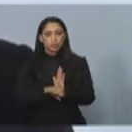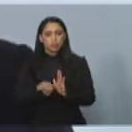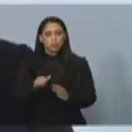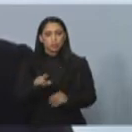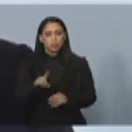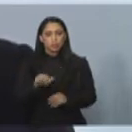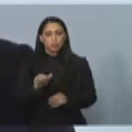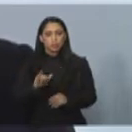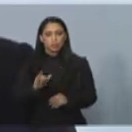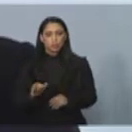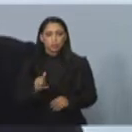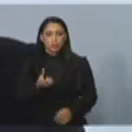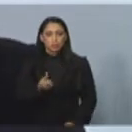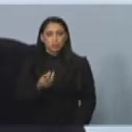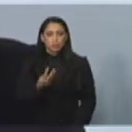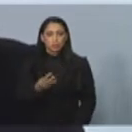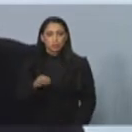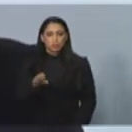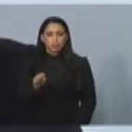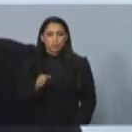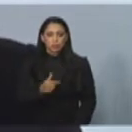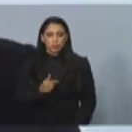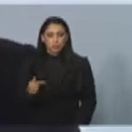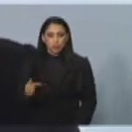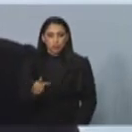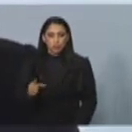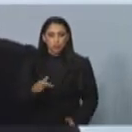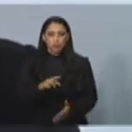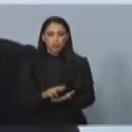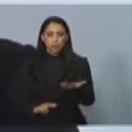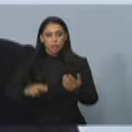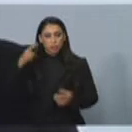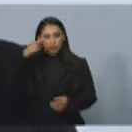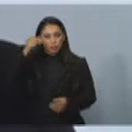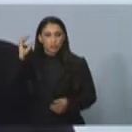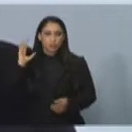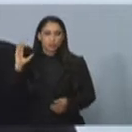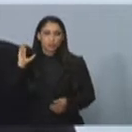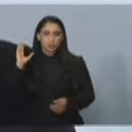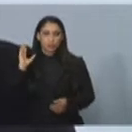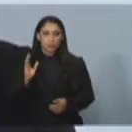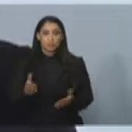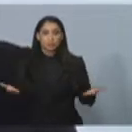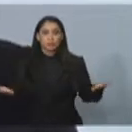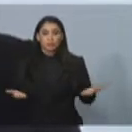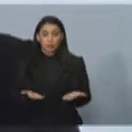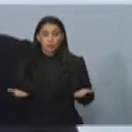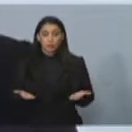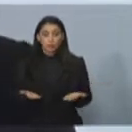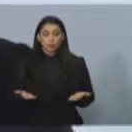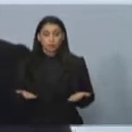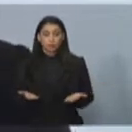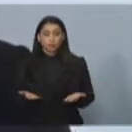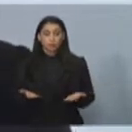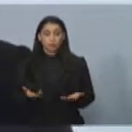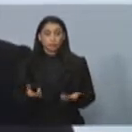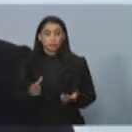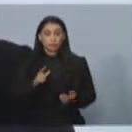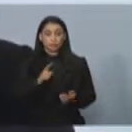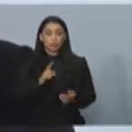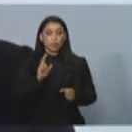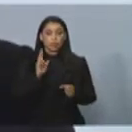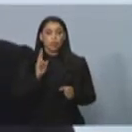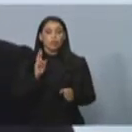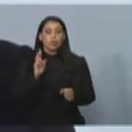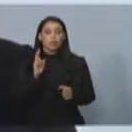inconstitucionalidade 6387, relatado pela excelentíssima ministra Rosa Weber. Este caso paradigmático reconheceu que a proteção de dados pessoais